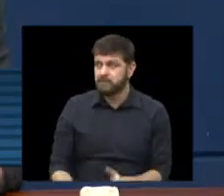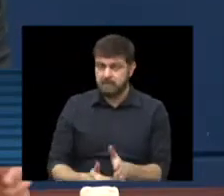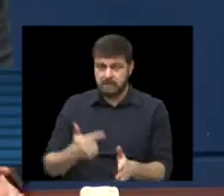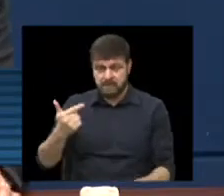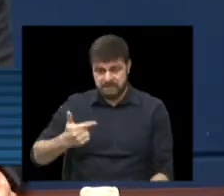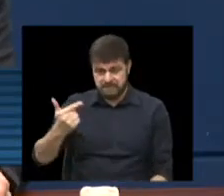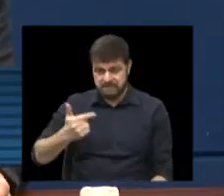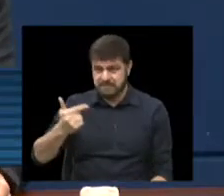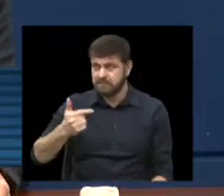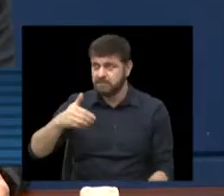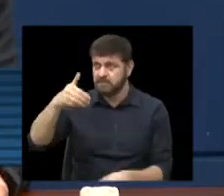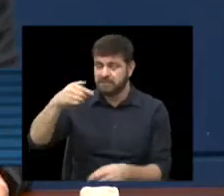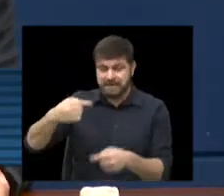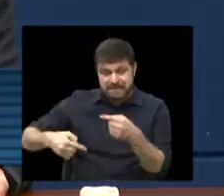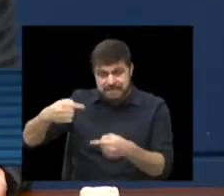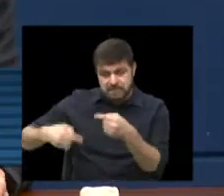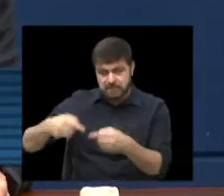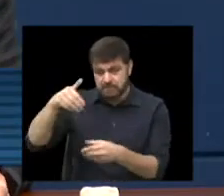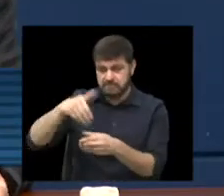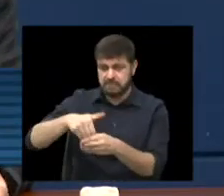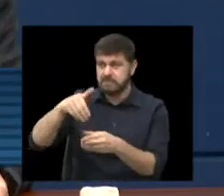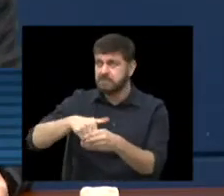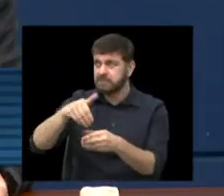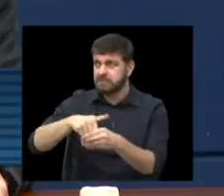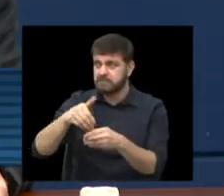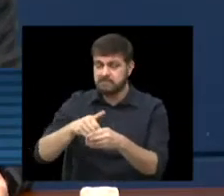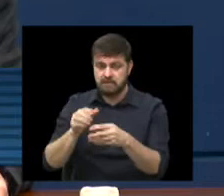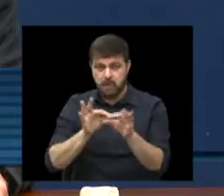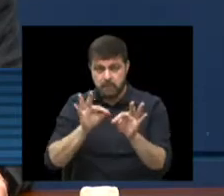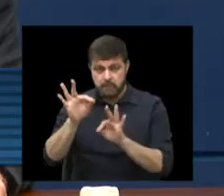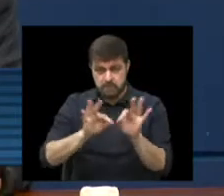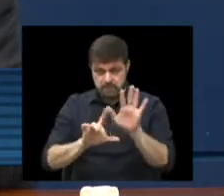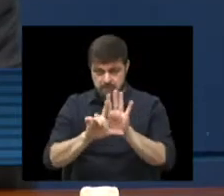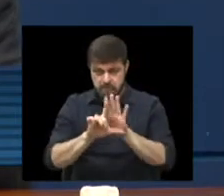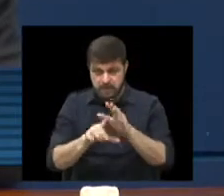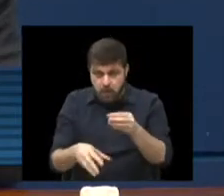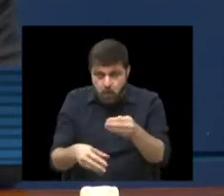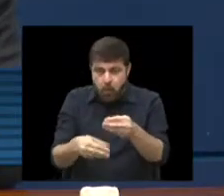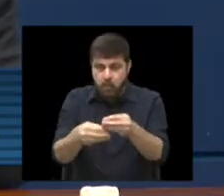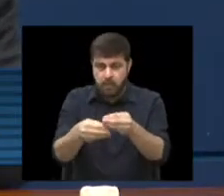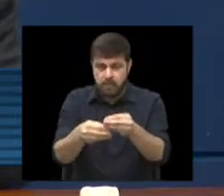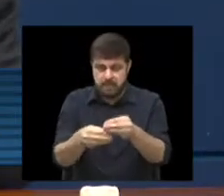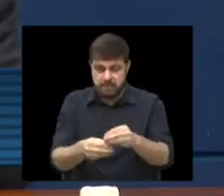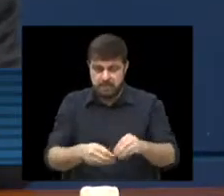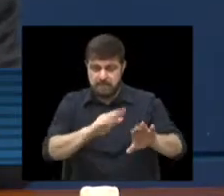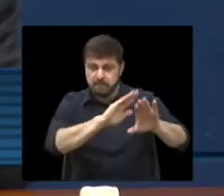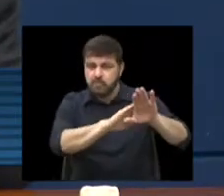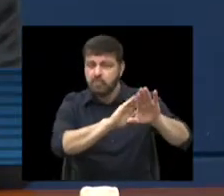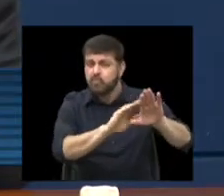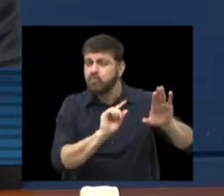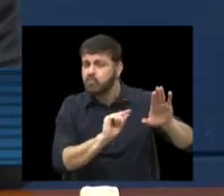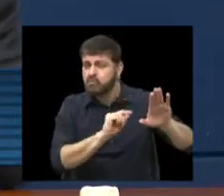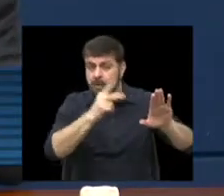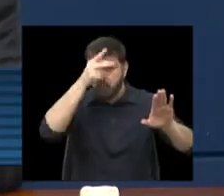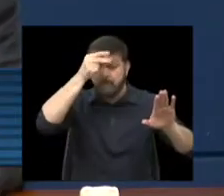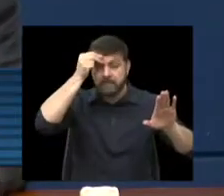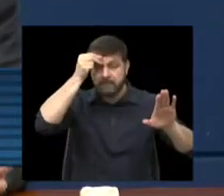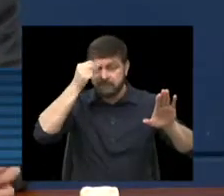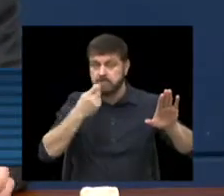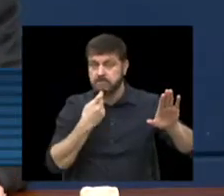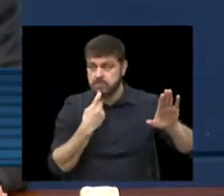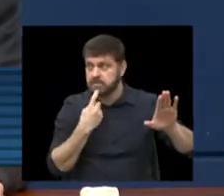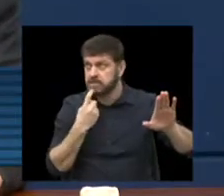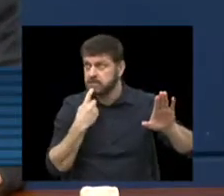1772/2017, devidamente aprovado. O item 1, segunda discussão e votação do projeto de lei complementar 19/2017,